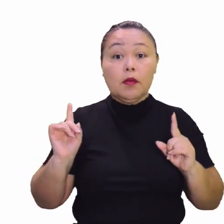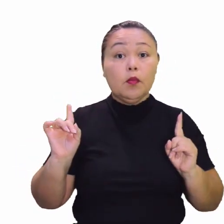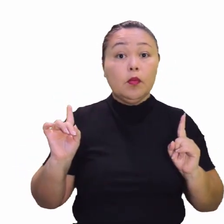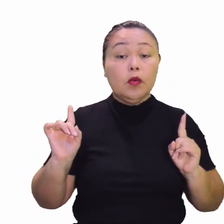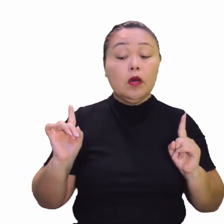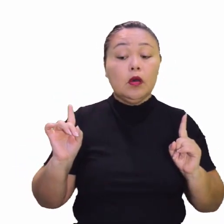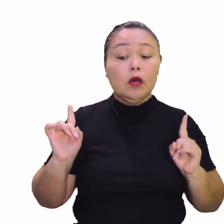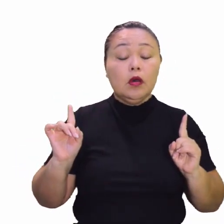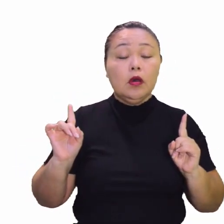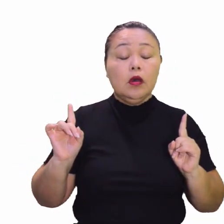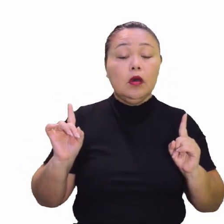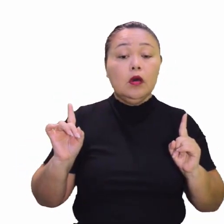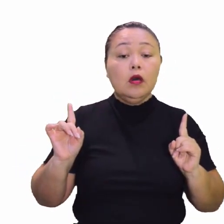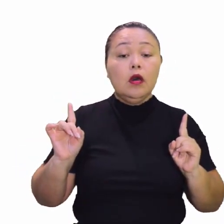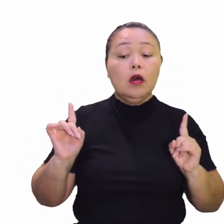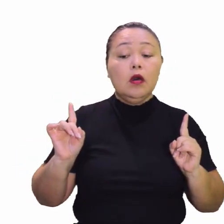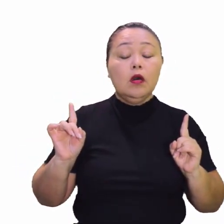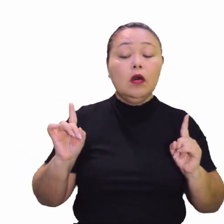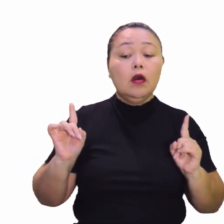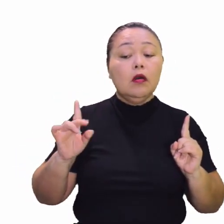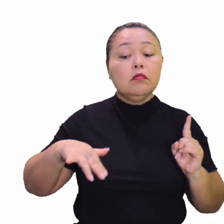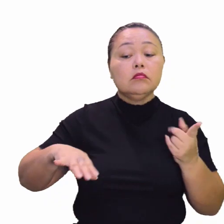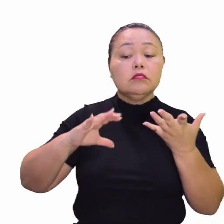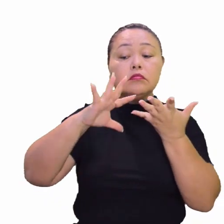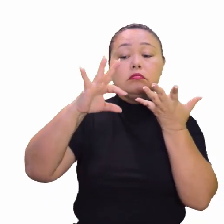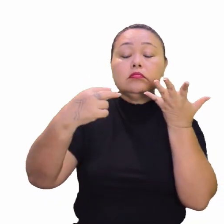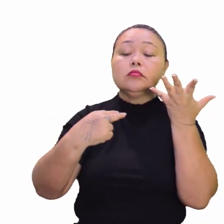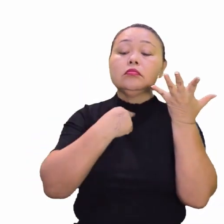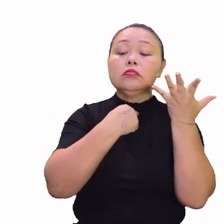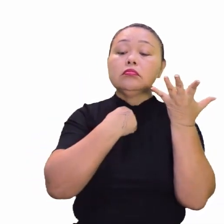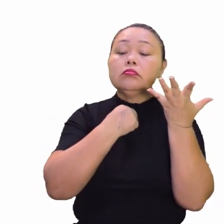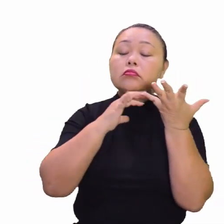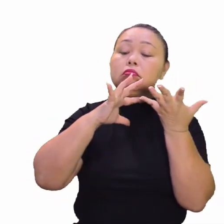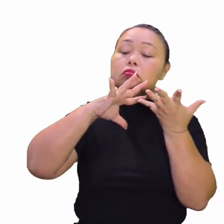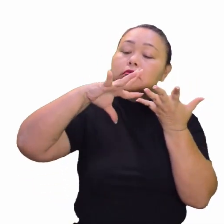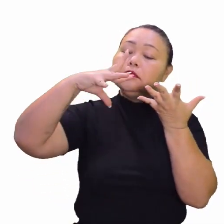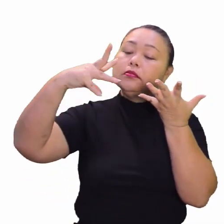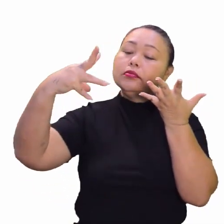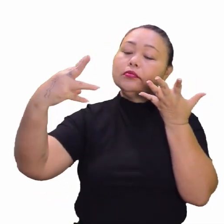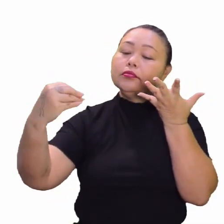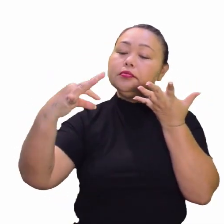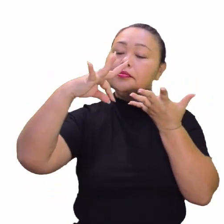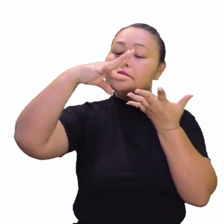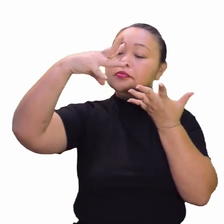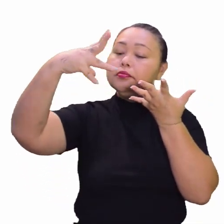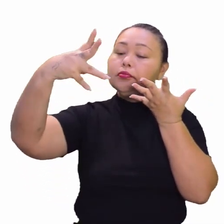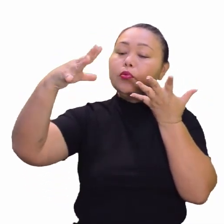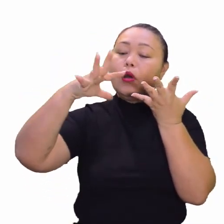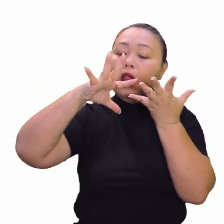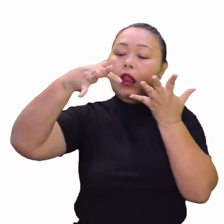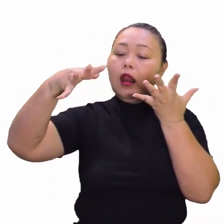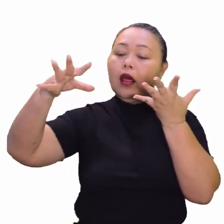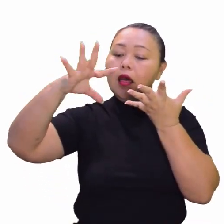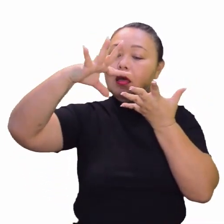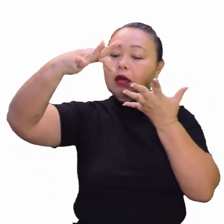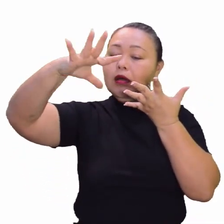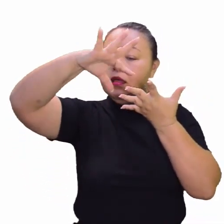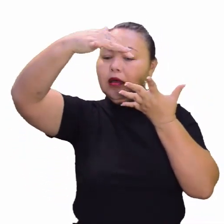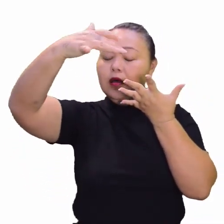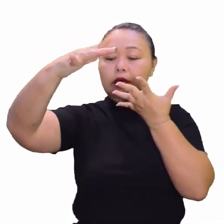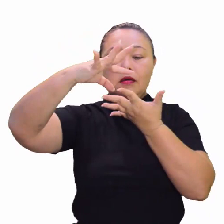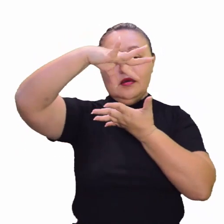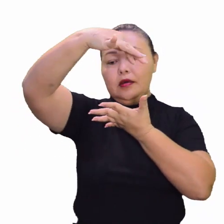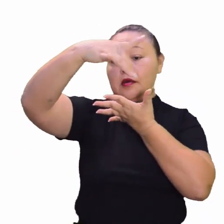pode, como ele é de semiárido, ele não pode ser muito latifoliado como as das florestas equatoriais, exuberantes